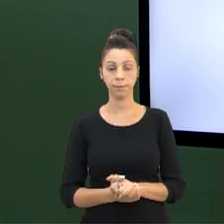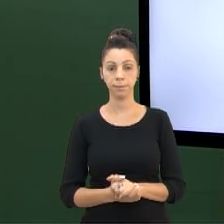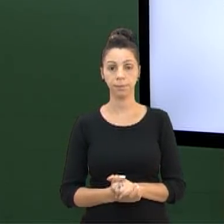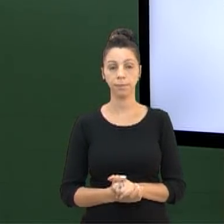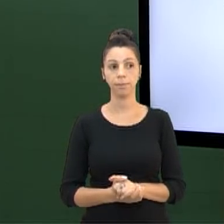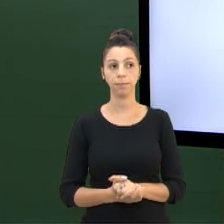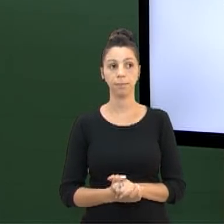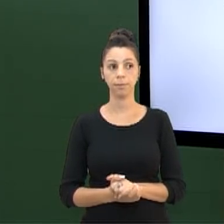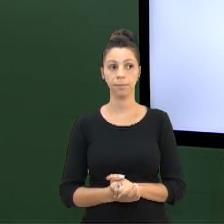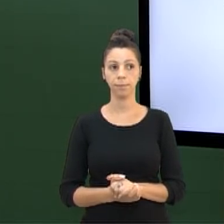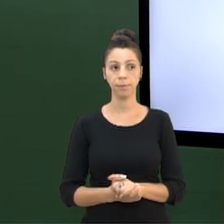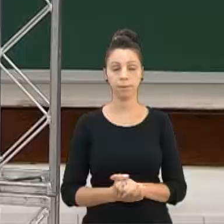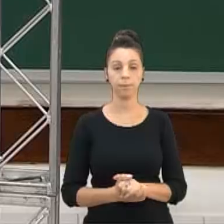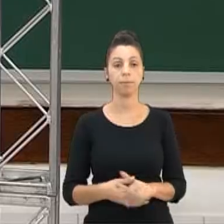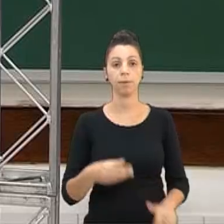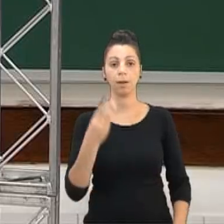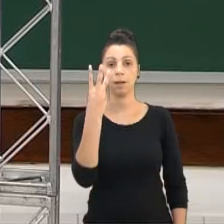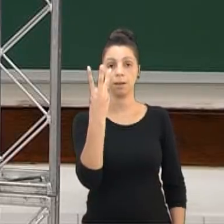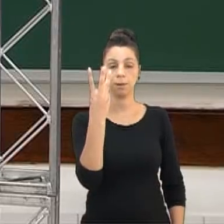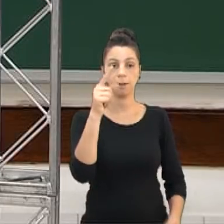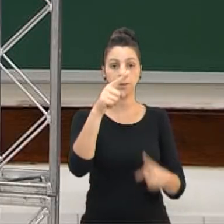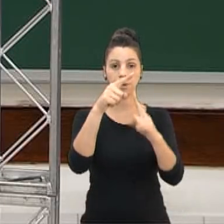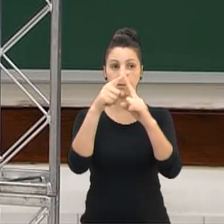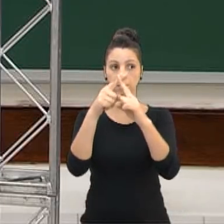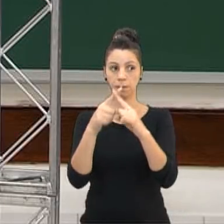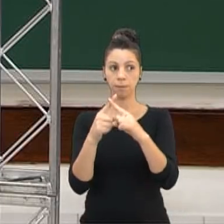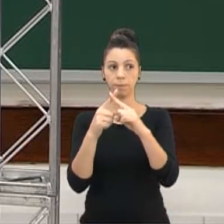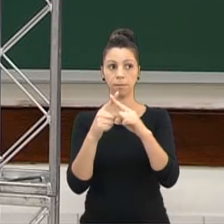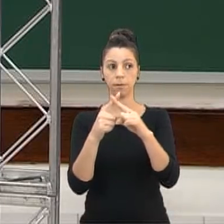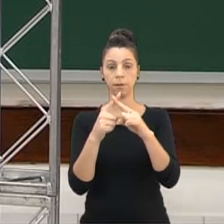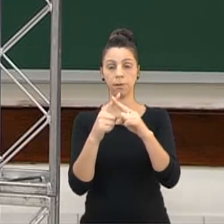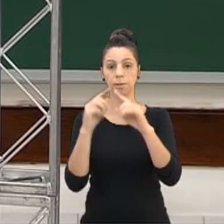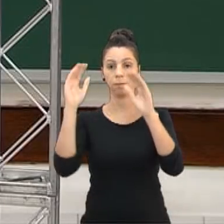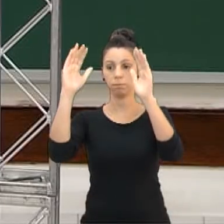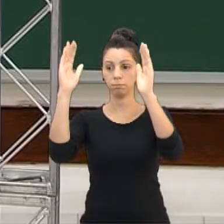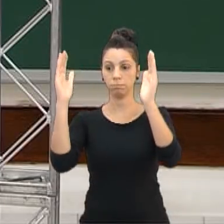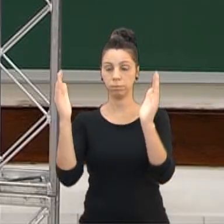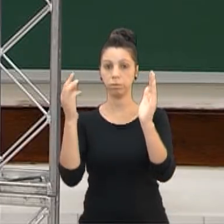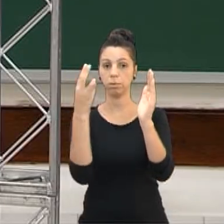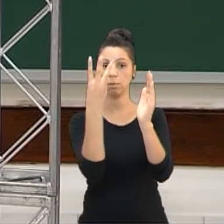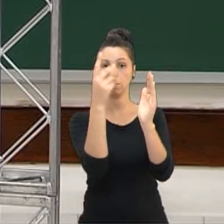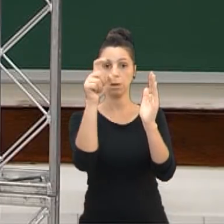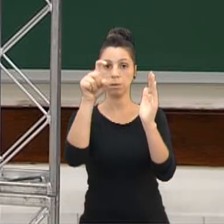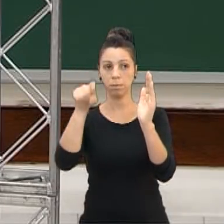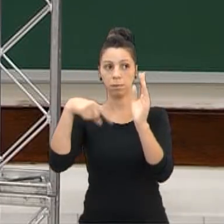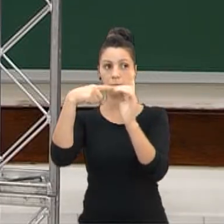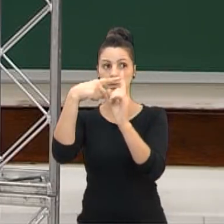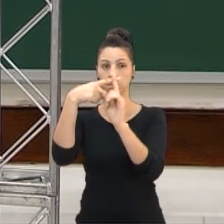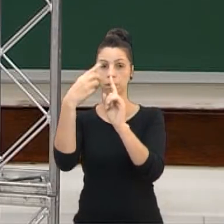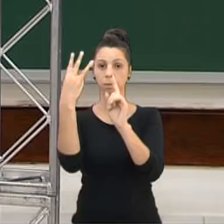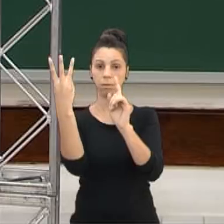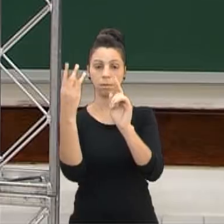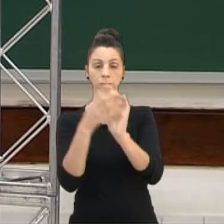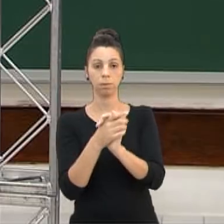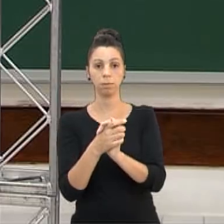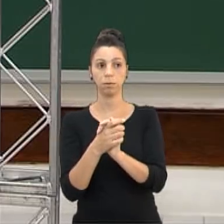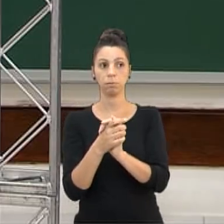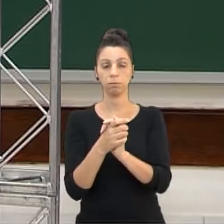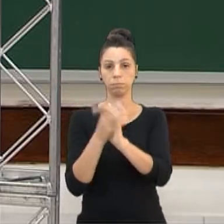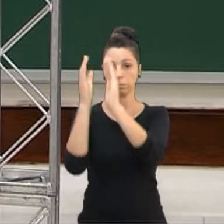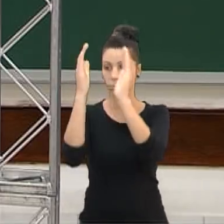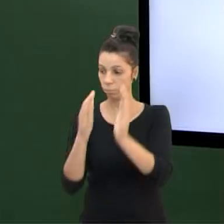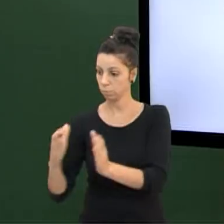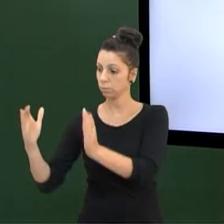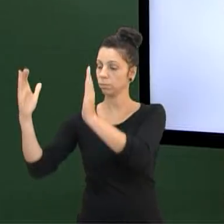vezes 4x mais 3. Acabou. Ok? E agora? Aqui eu tenho que tomar cuidado. Por